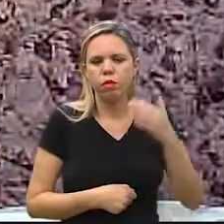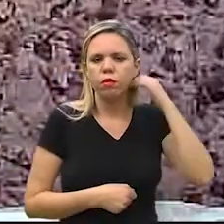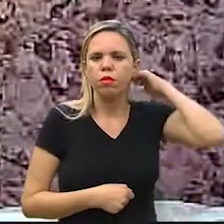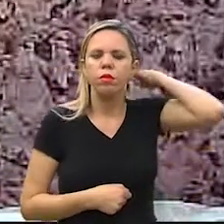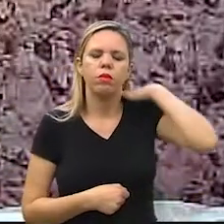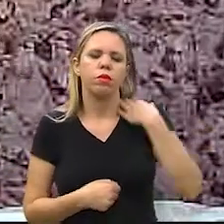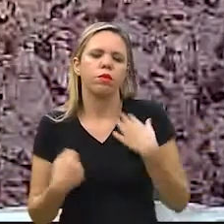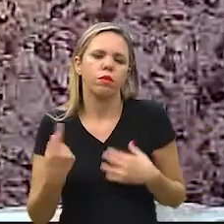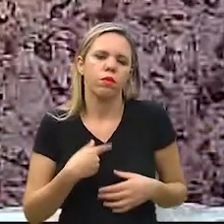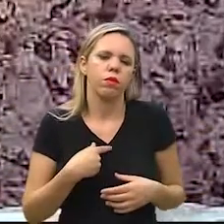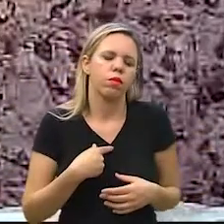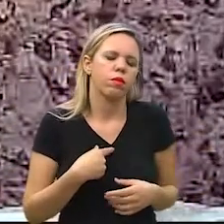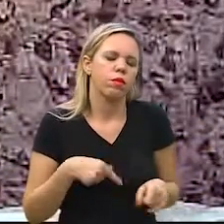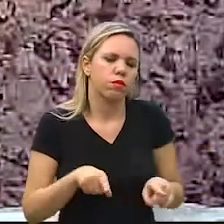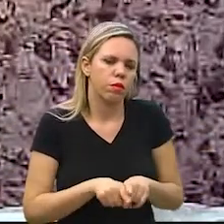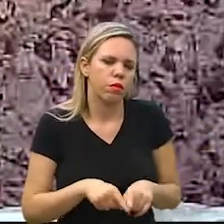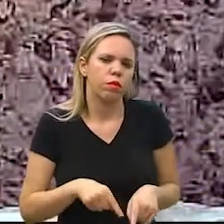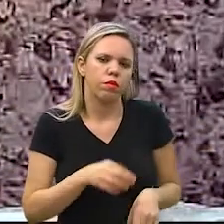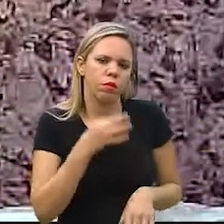o nosso decano aí